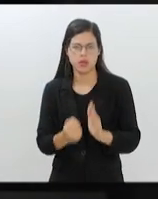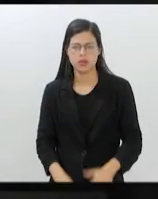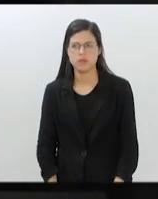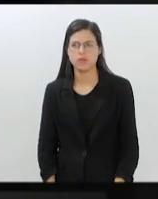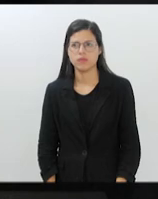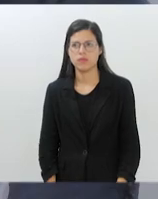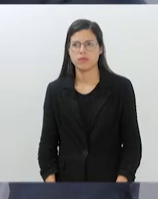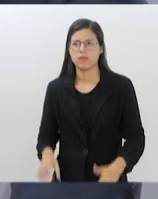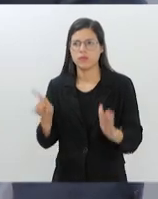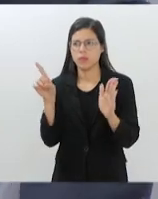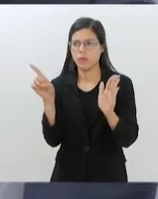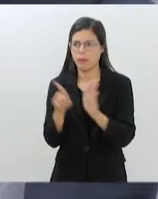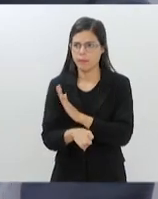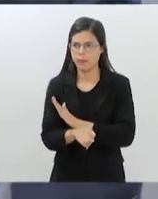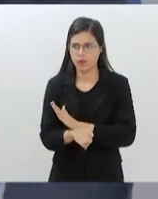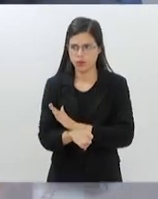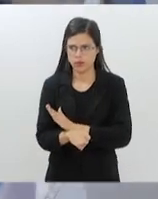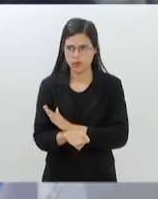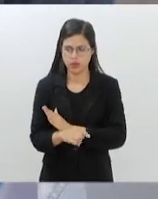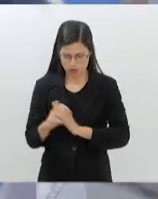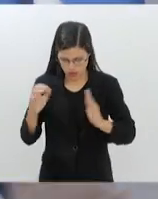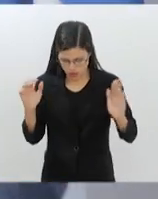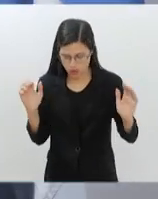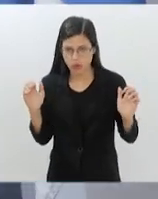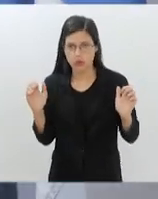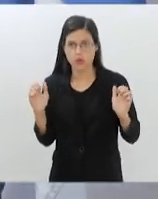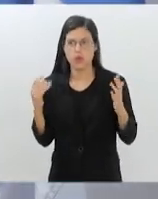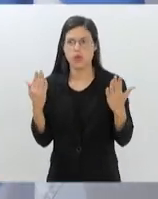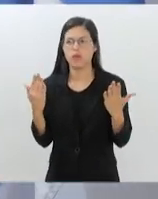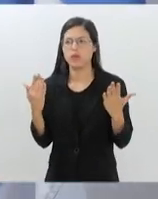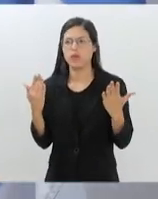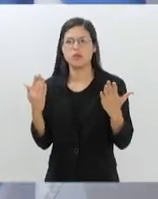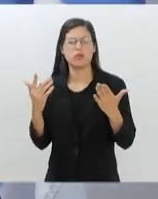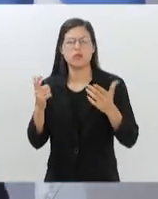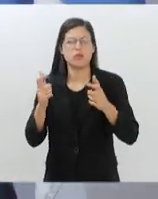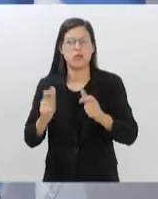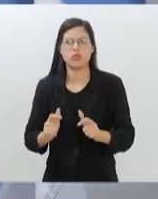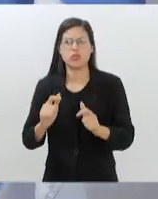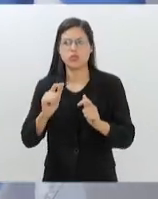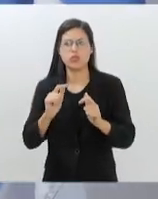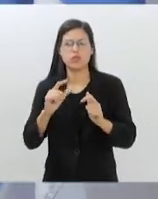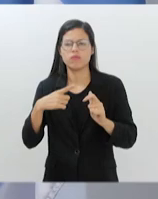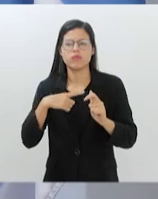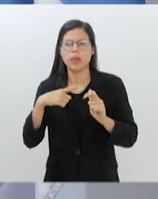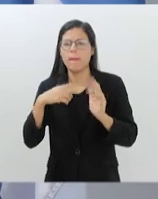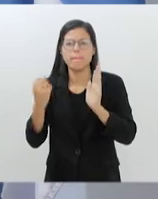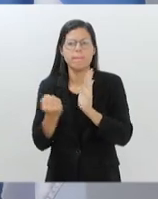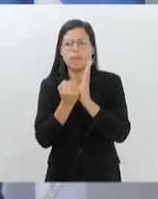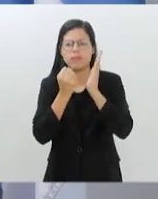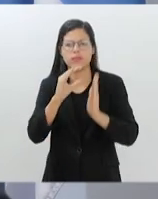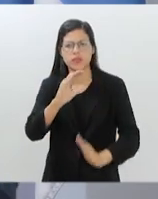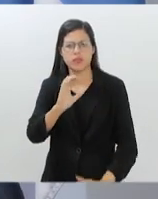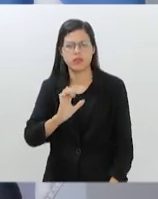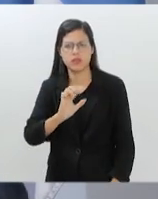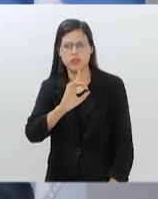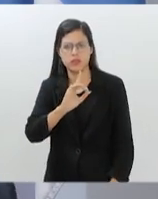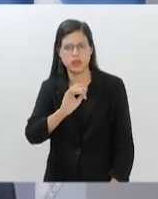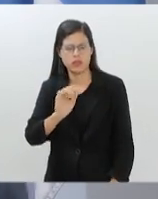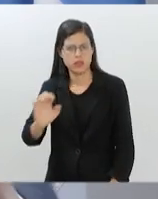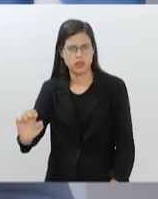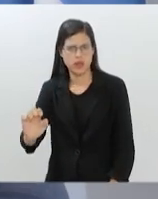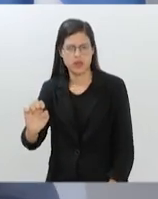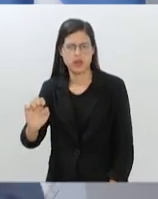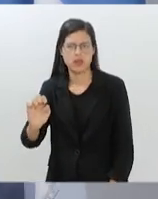perguntei de forma objetiva no evento onde vai tá escrito cedai que que vai ter da cedai lá vai ter um stand vai ter uma logomarca vai